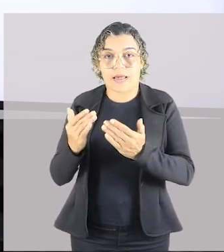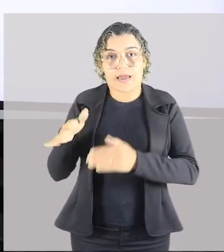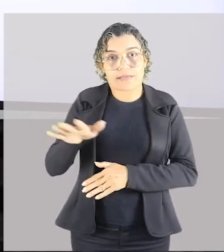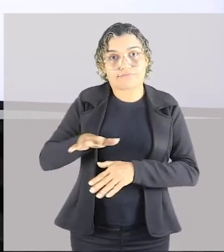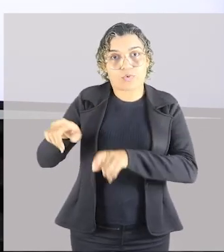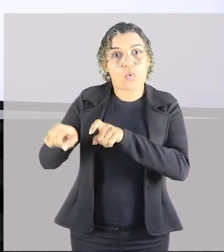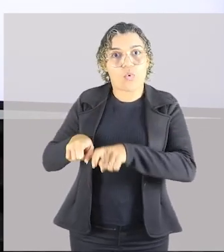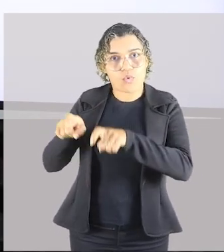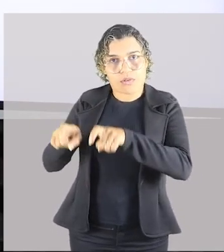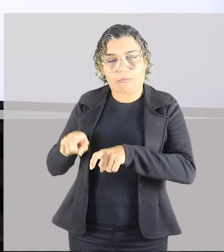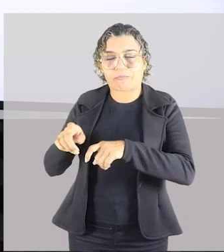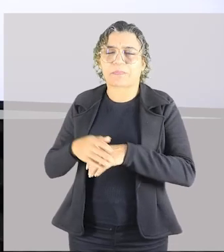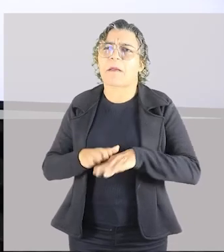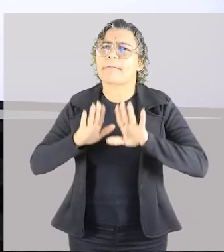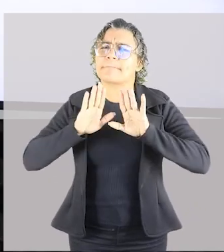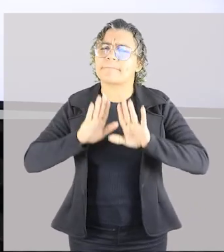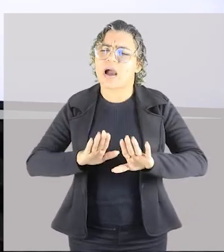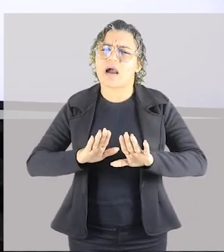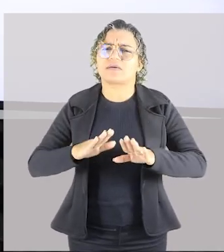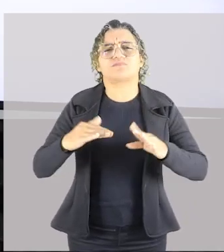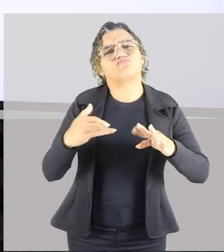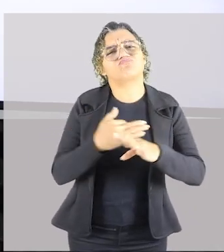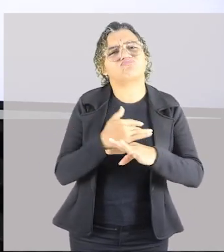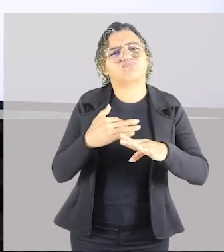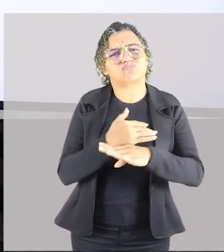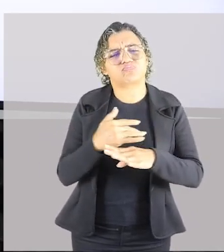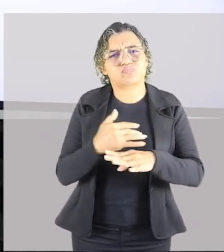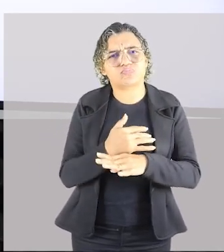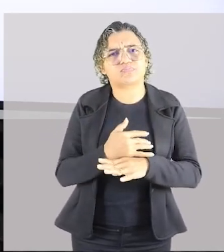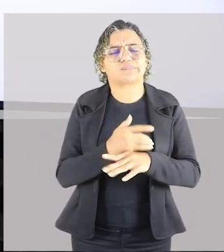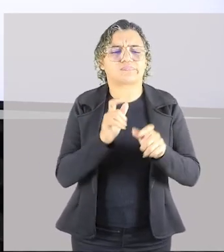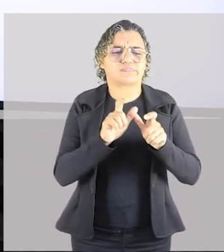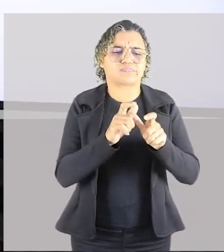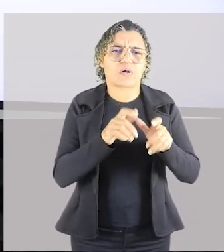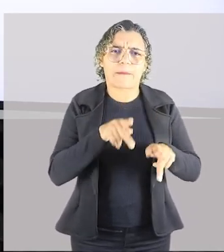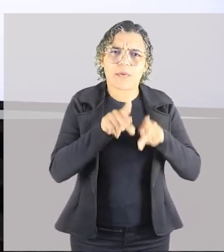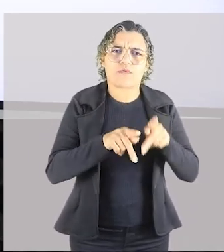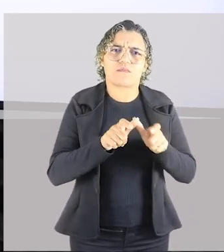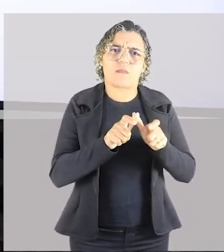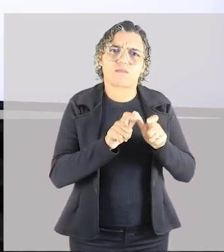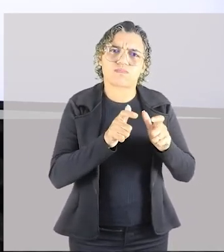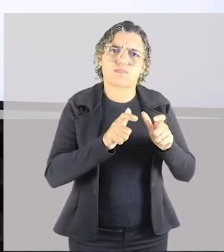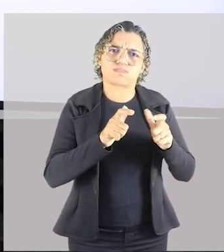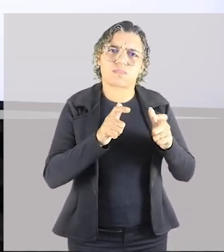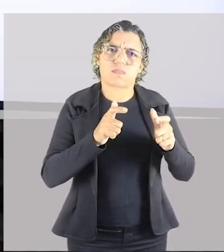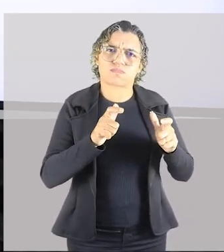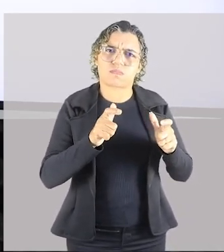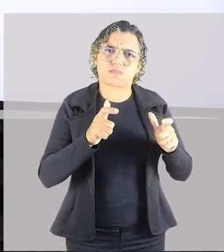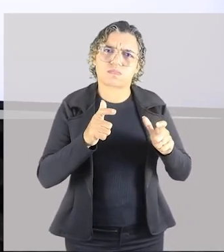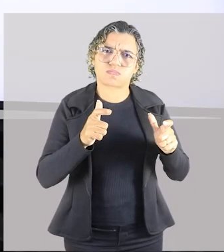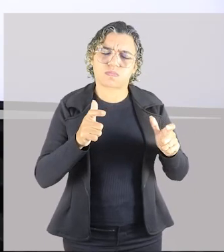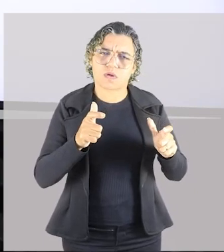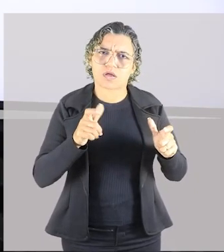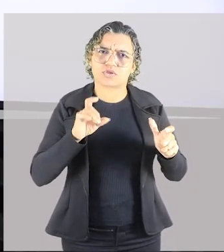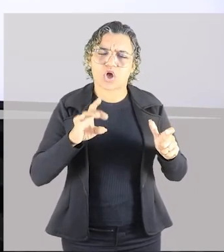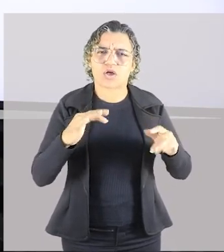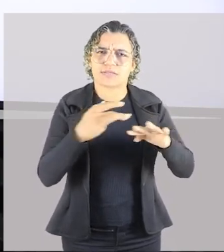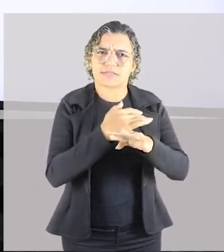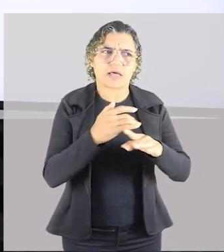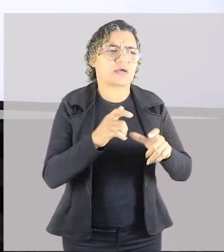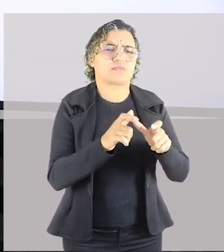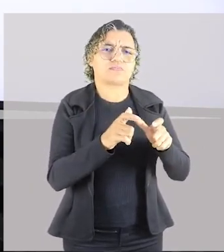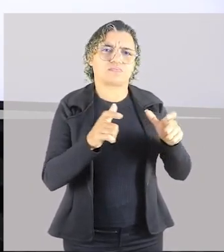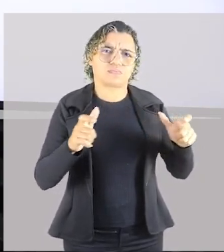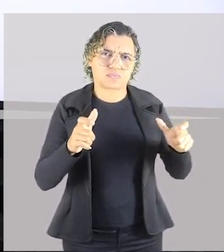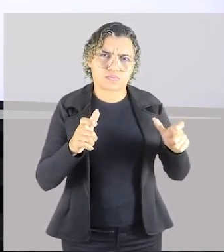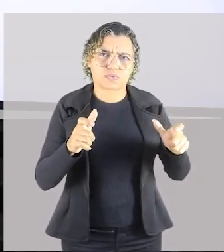pergunta assim, Marcos, mas o processo de urbanização, só o crescimento da população, o crescimento da cidade, principalmente, vou